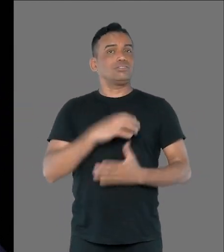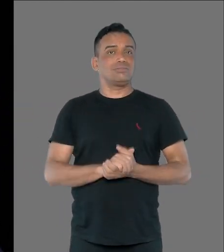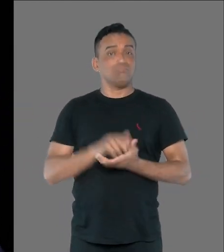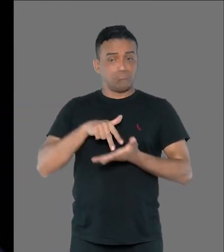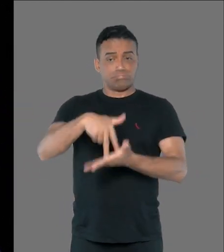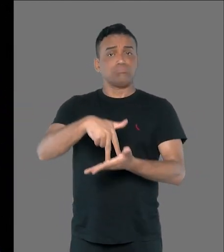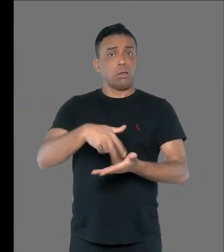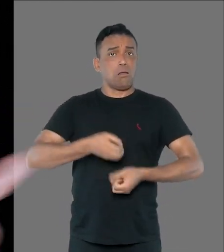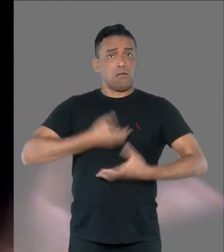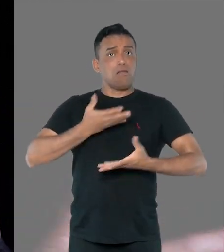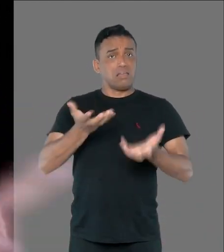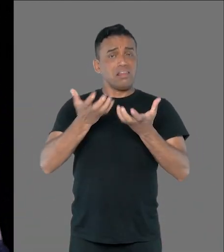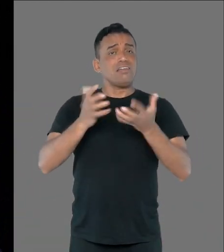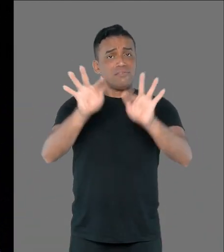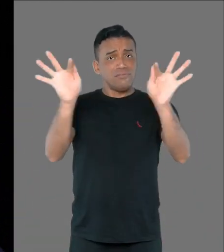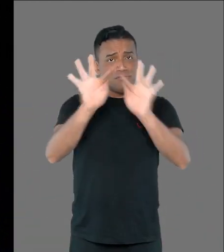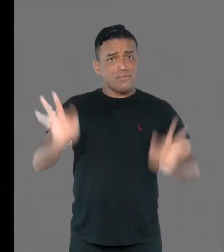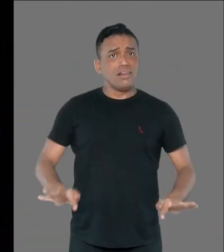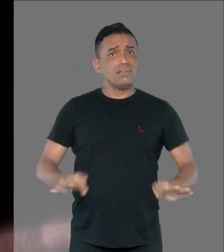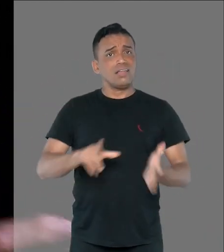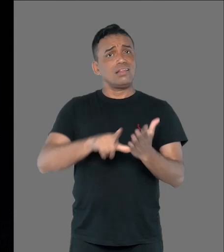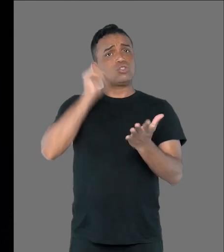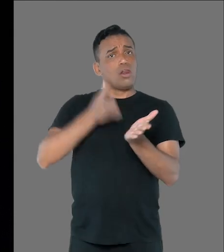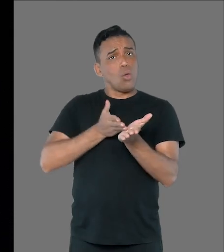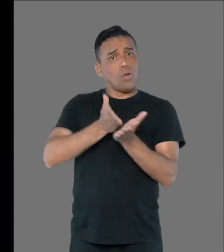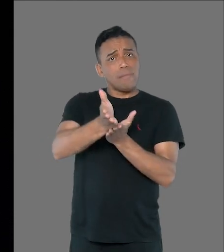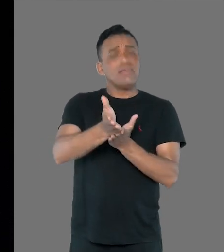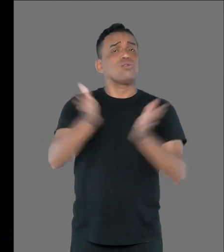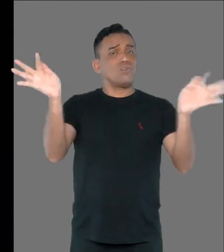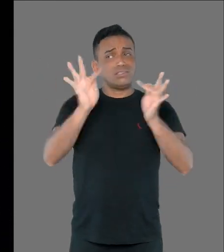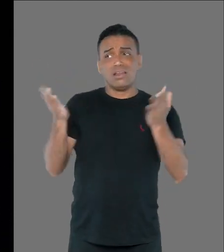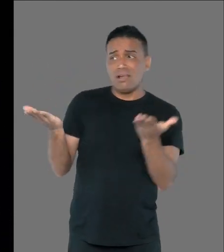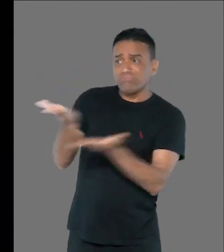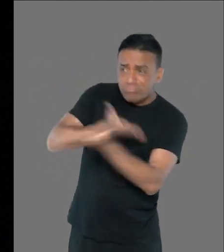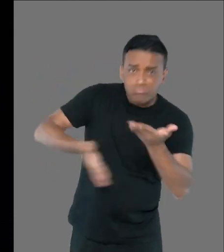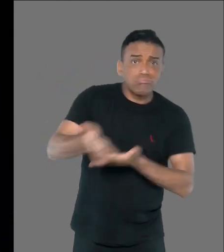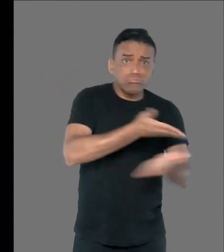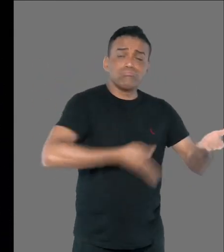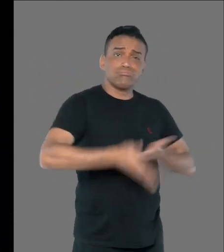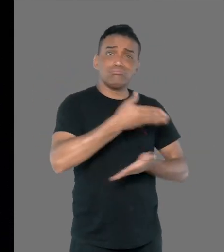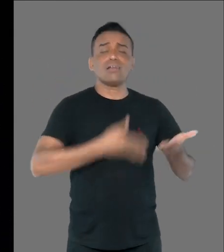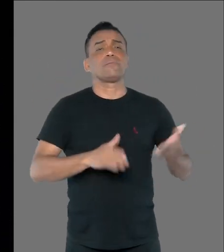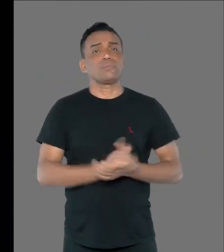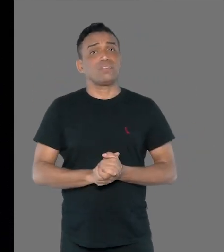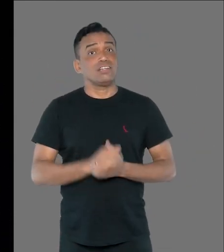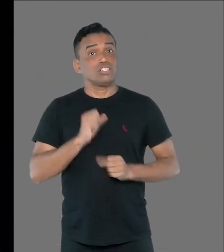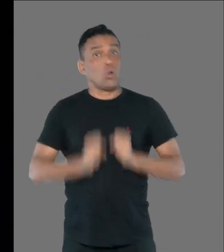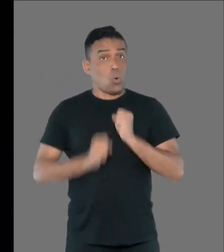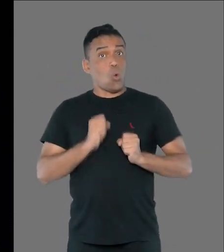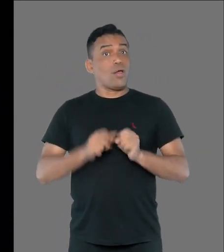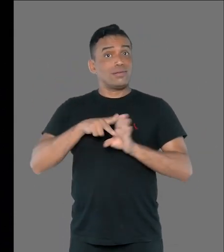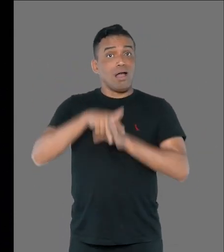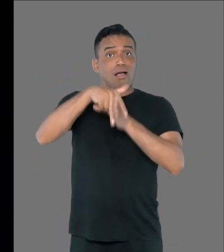queria ser feliz. Ele escolheu esse caminho. Ele queria se relacionar com as pessoas. Ele corria, haviam corridas de cavalo